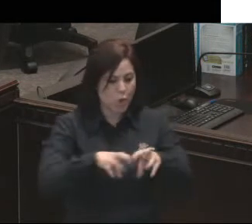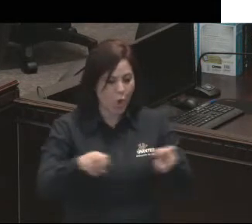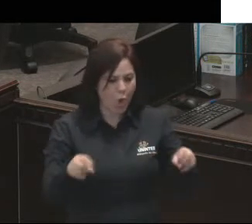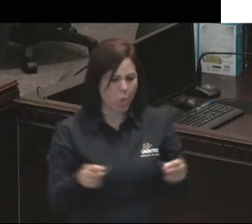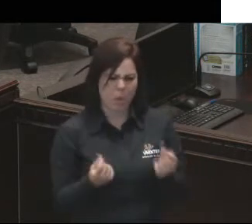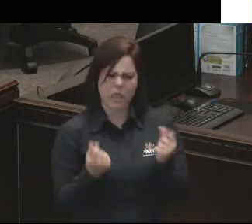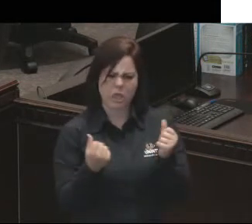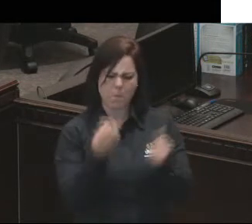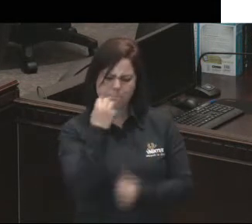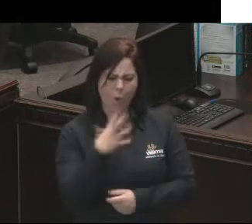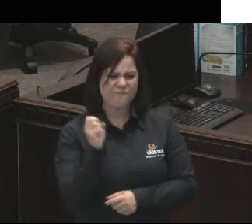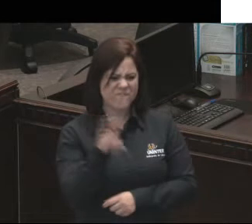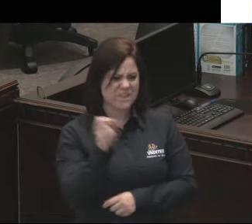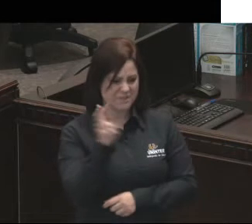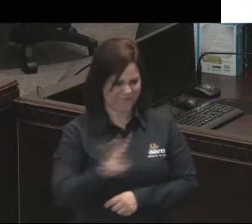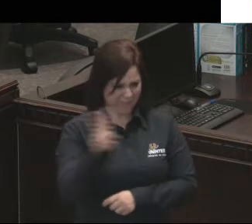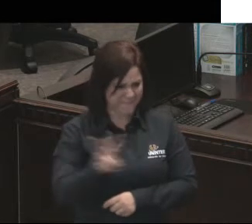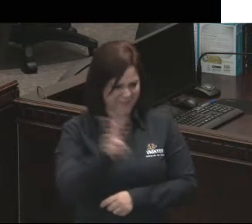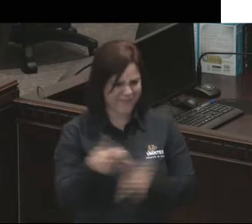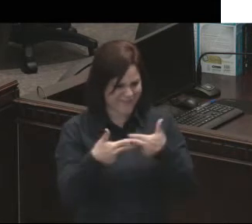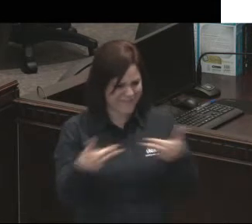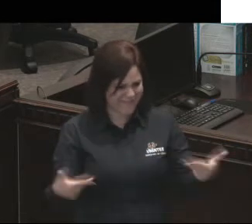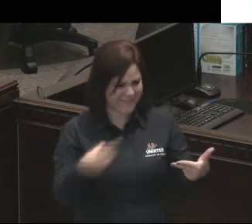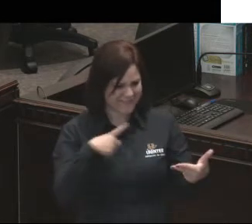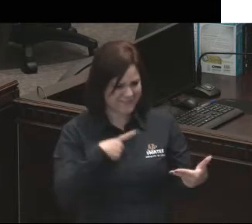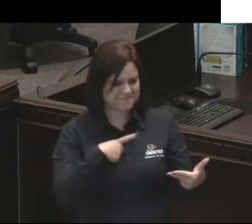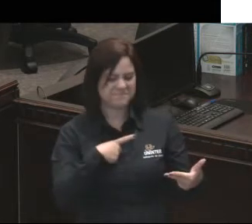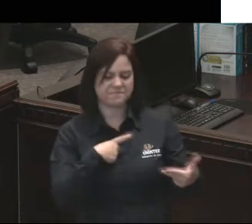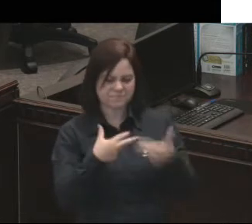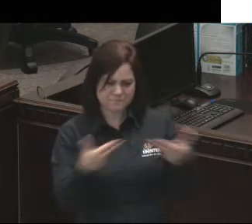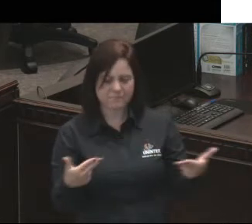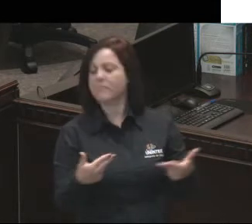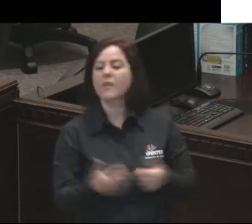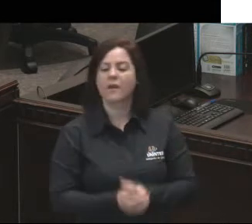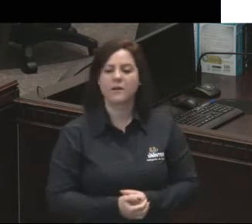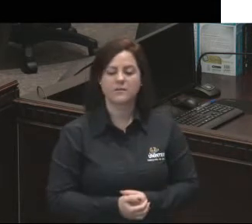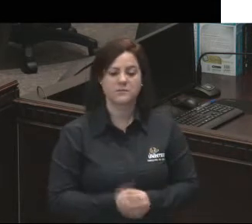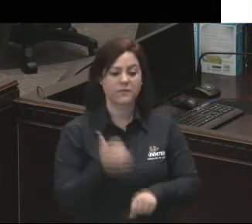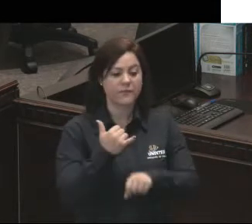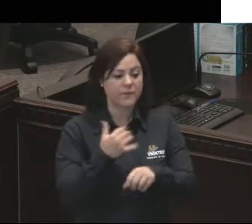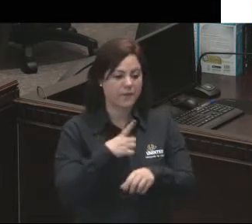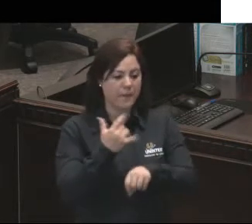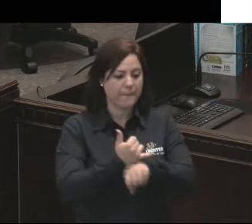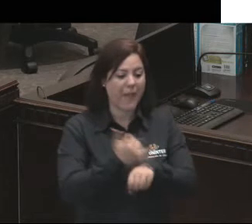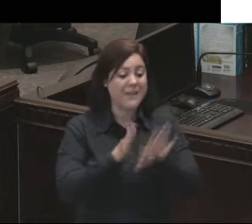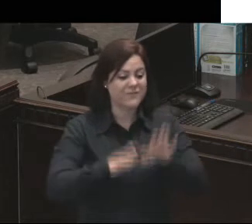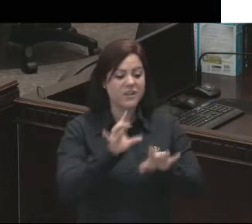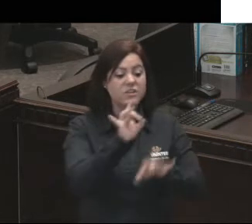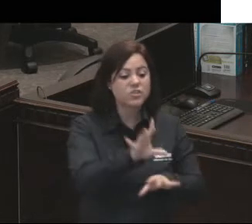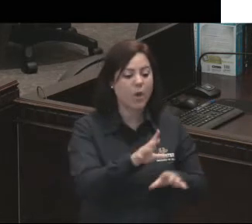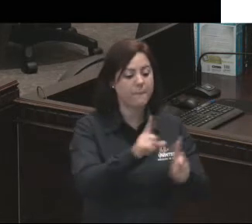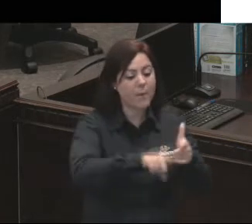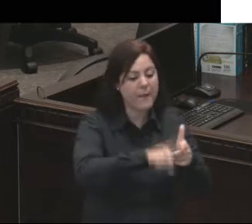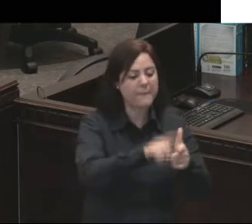exemplo, solo que ele é altamente rico em alguns metais. Então, às vezes, não é só contaminação de garimpo,